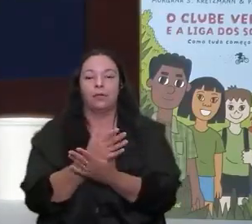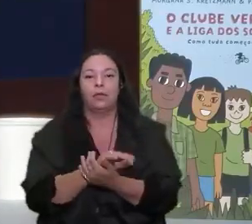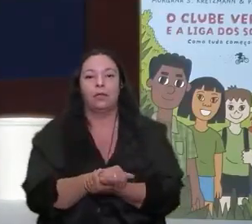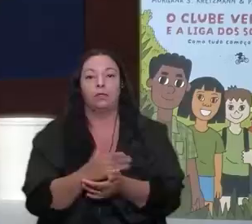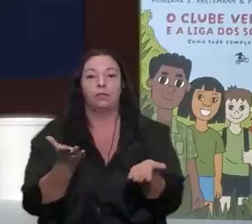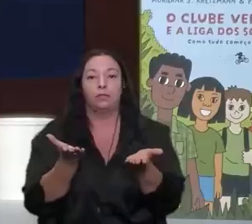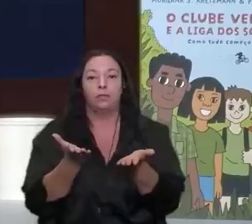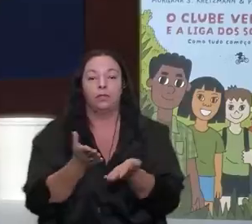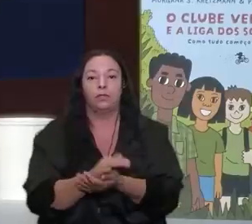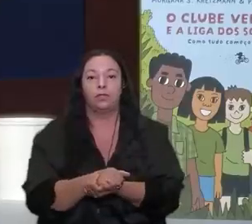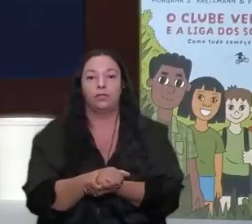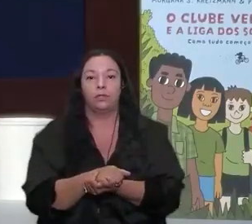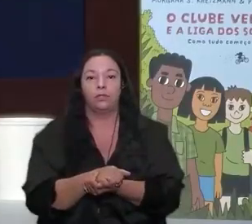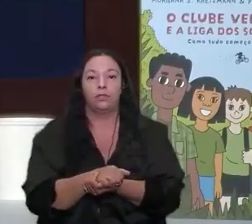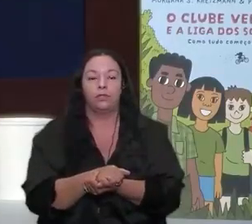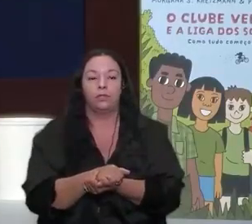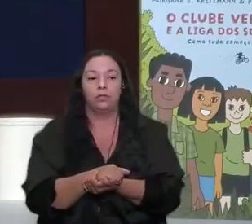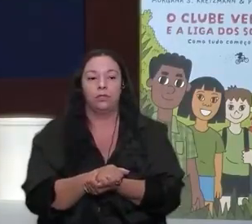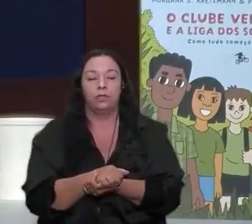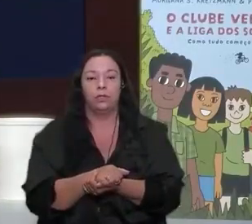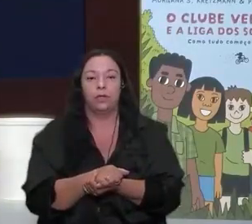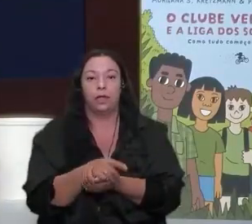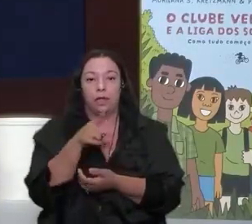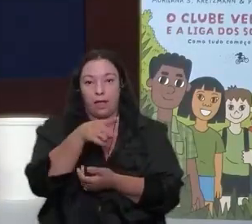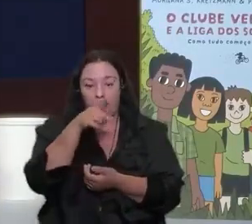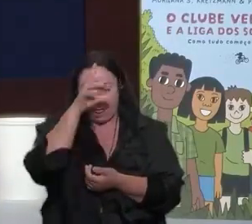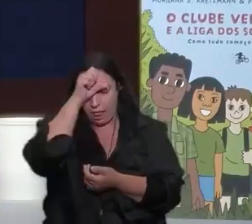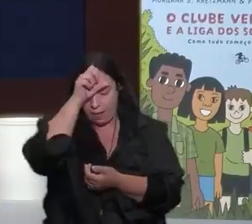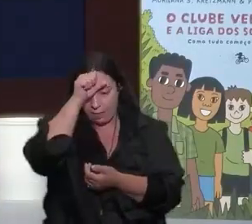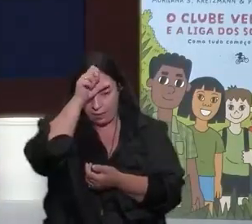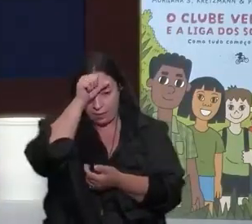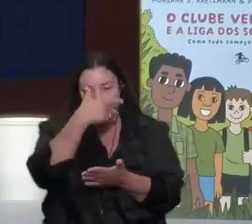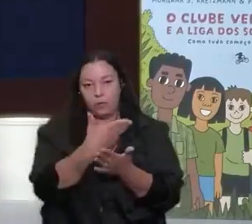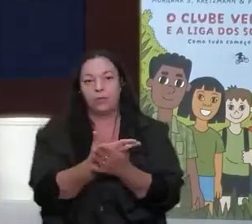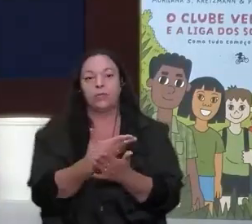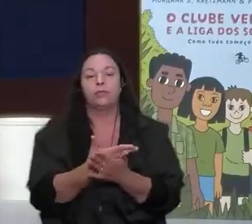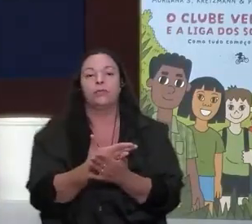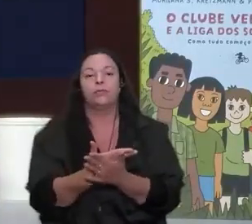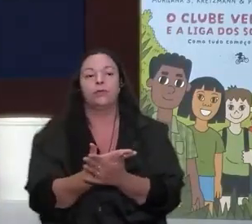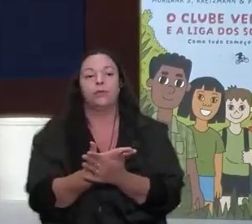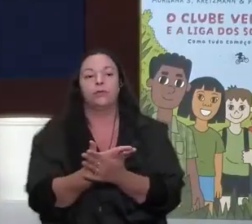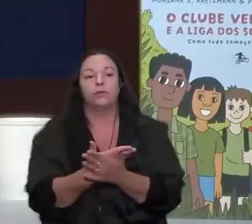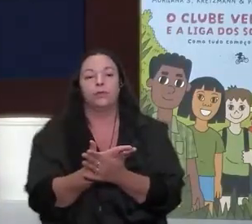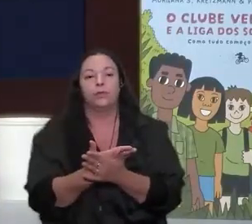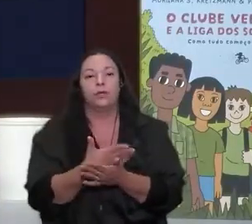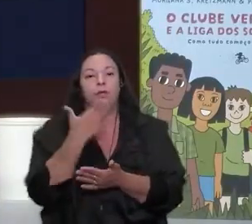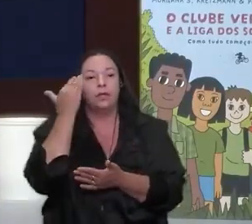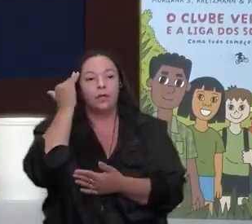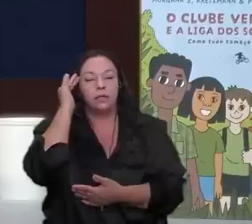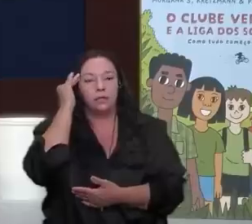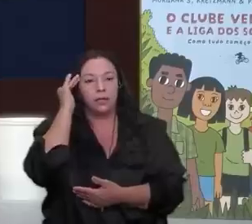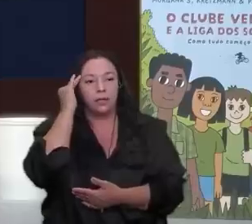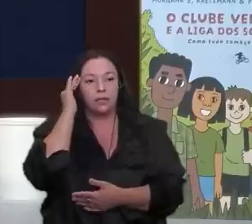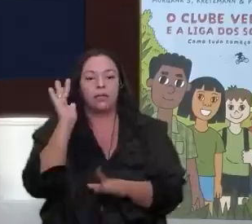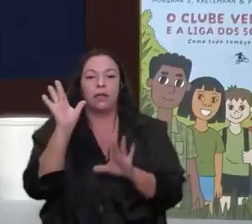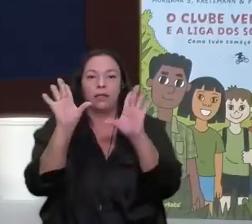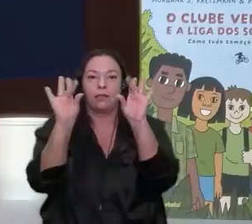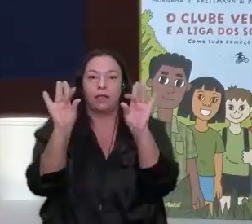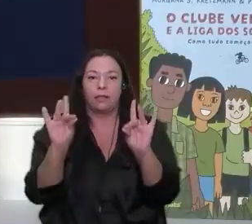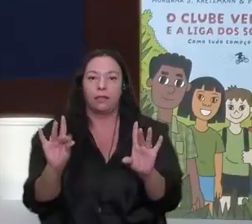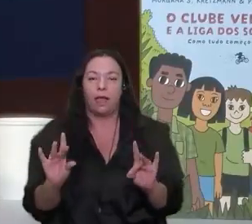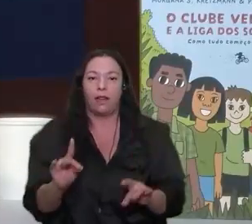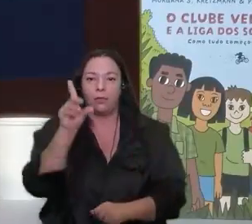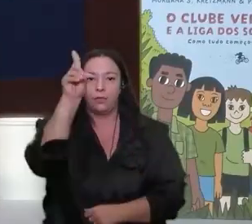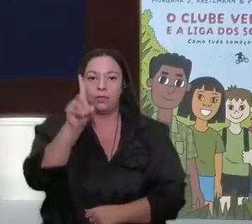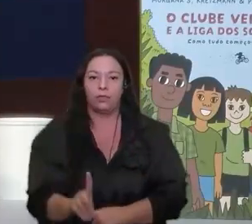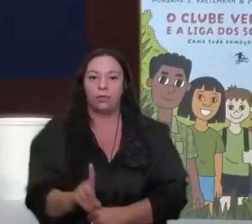hoje, uma das coisas que eu aprendi com esse estudo é entender um detalhe do direito